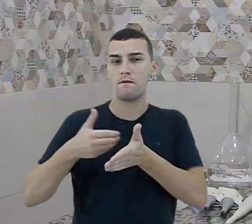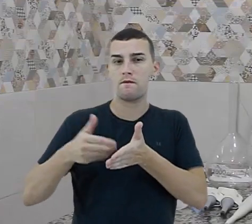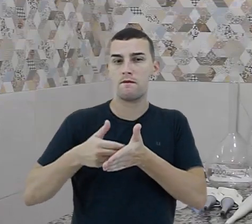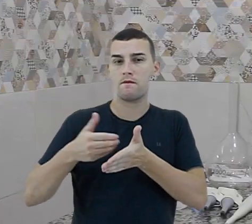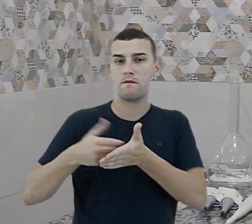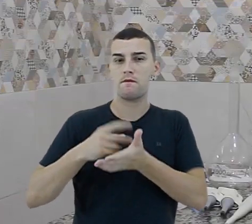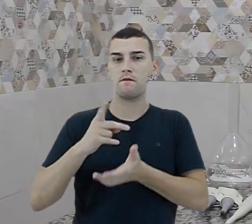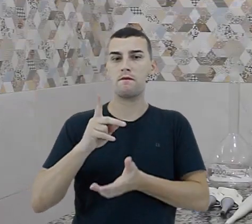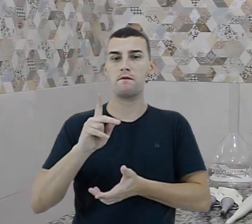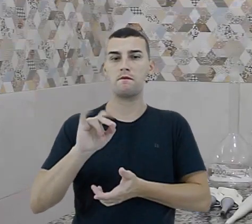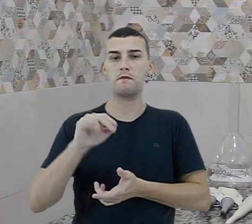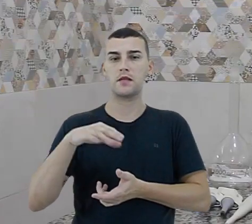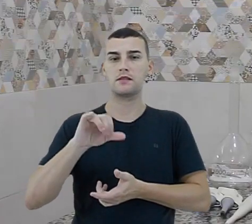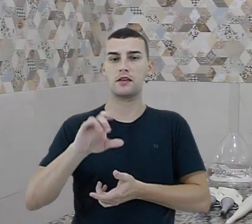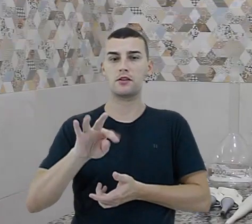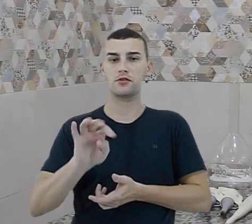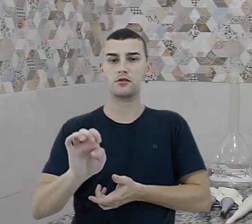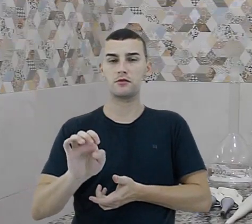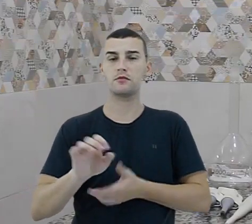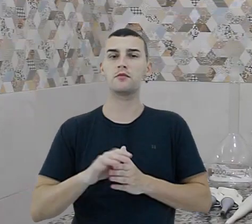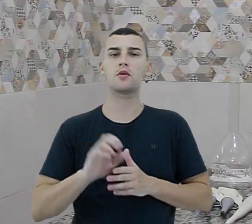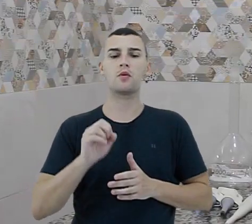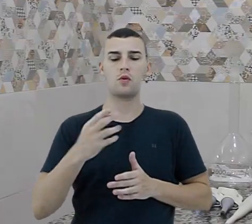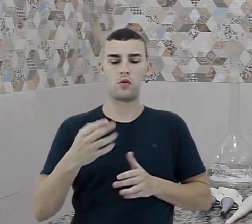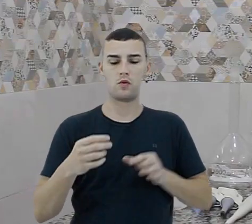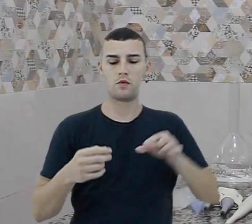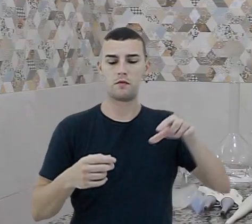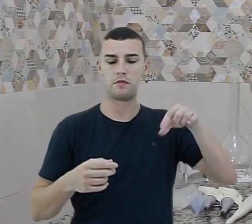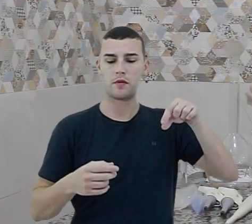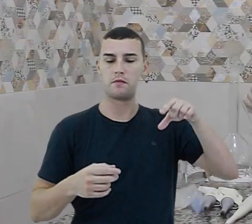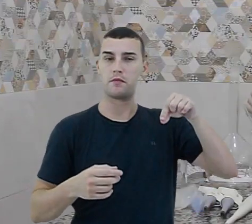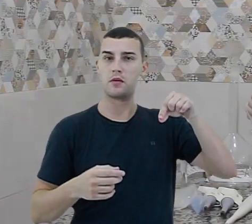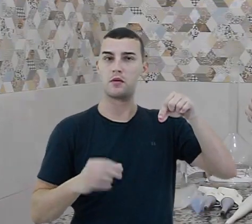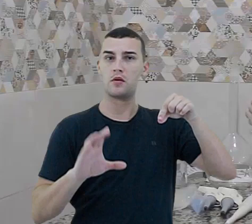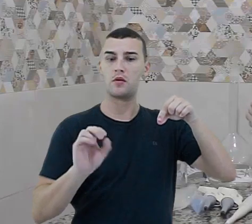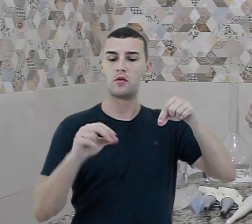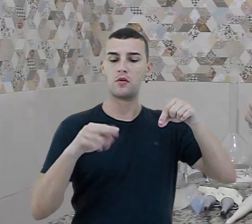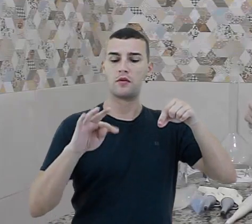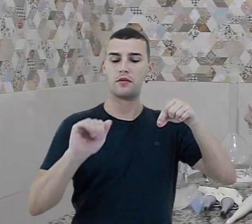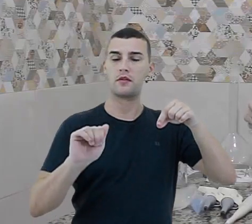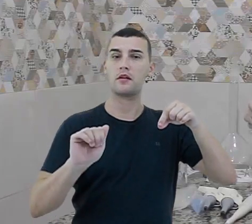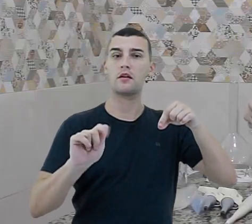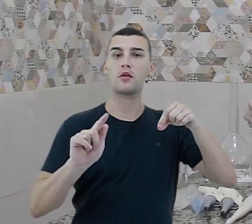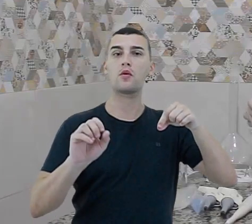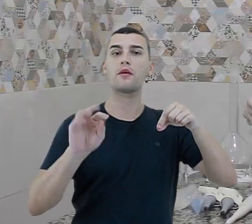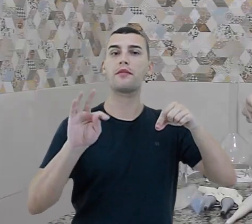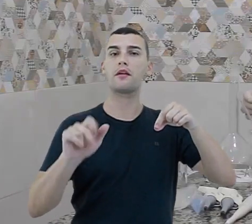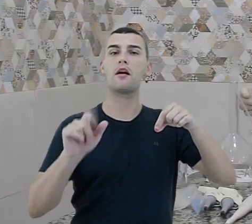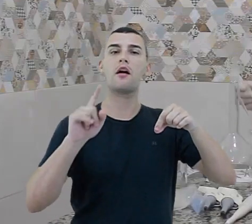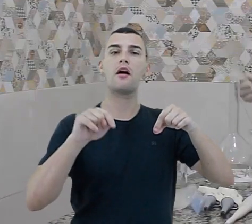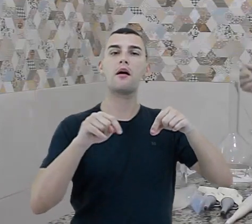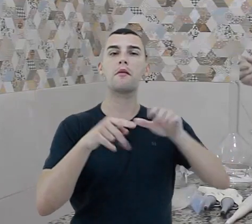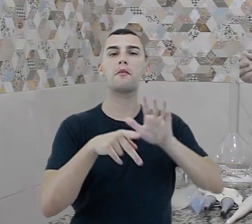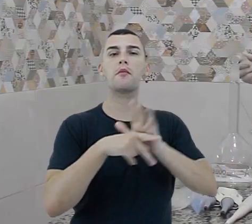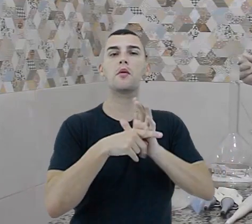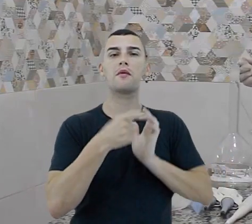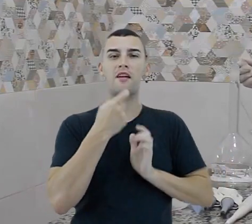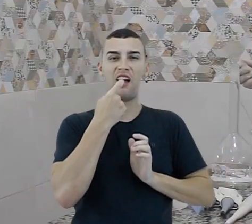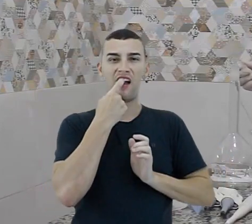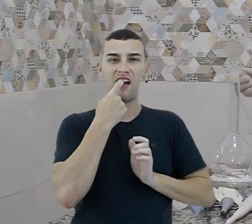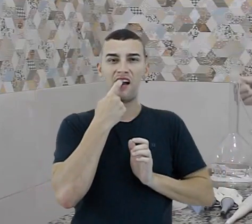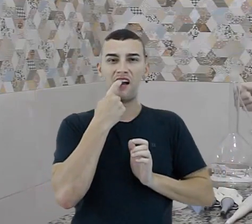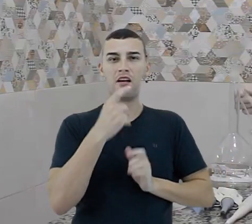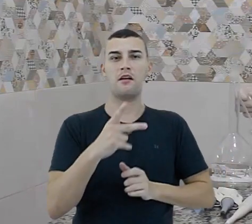pincete ou eu posso pegar um conta-gota e lá, aqui ó, puxar, é uma pipeta